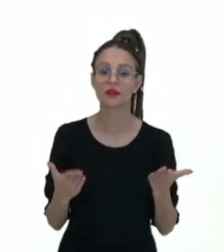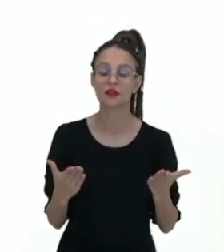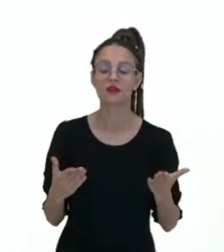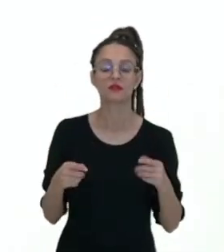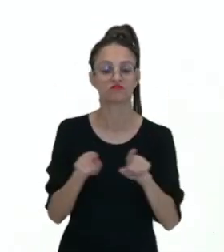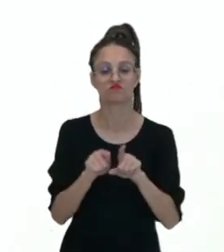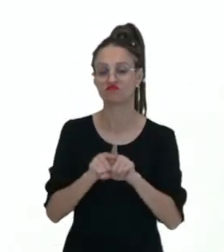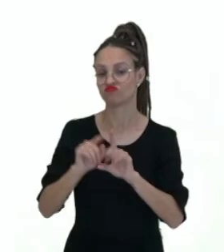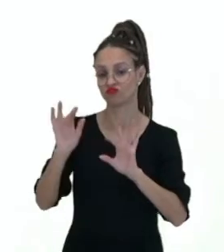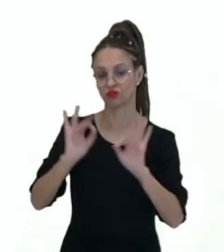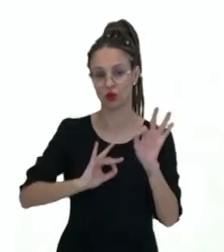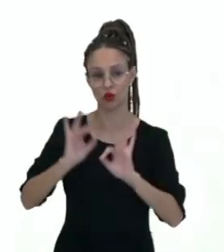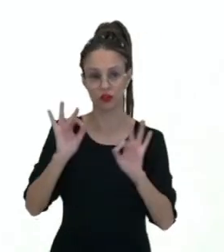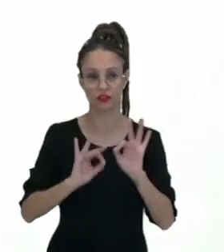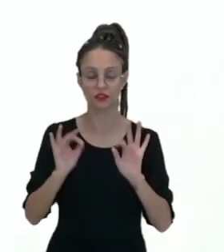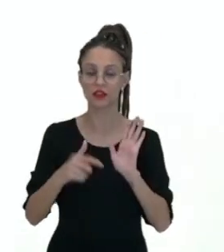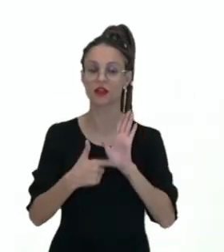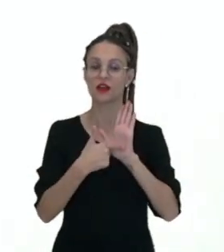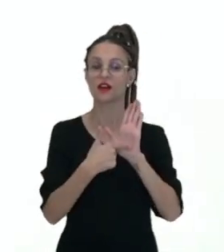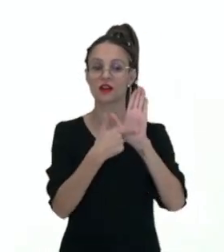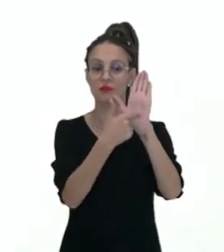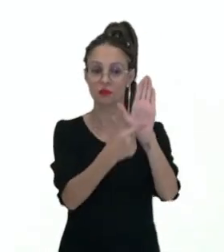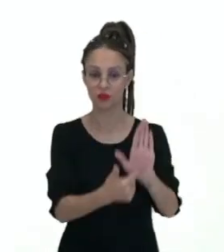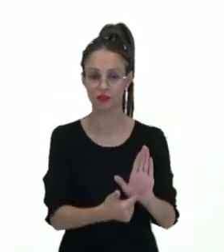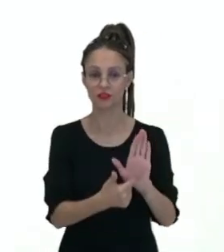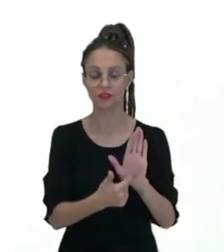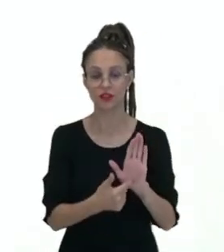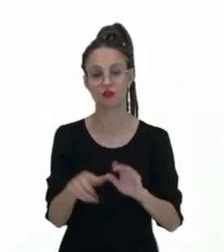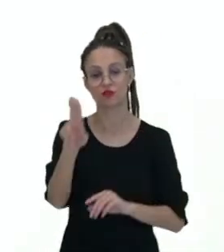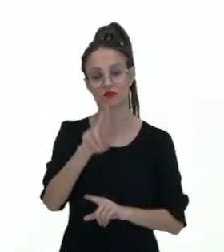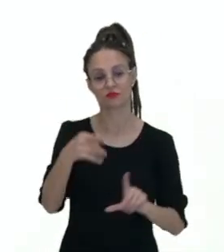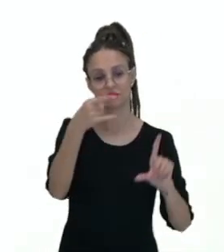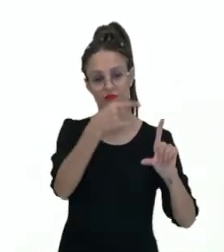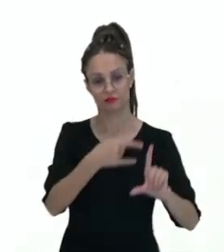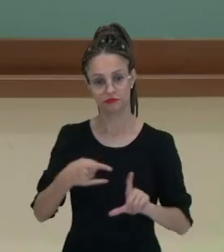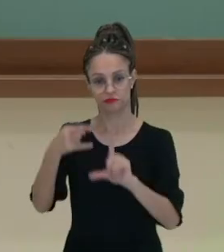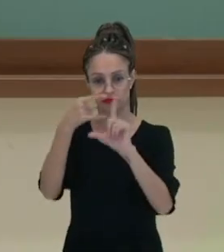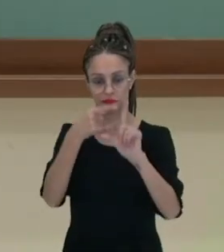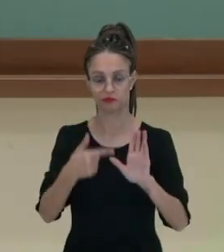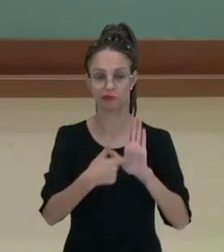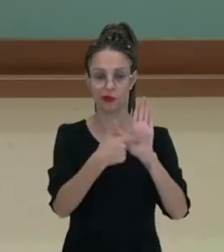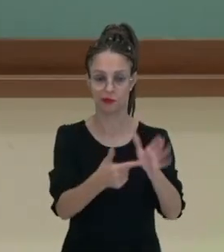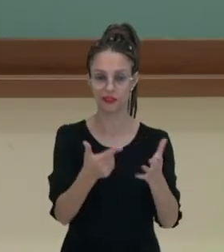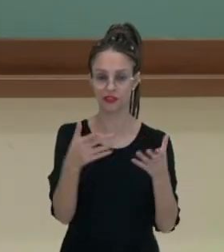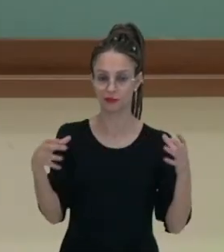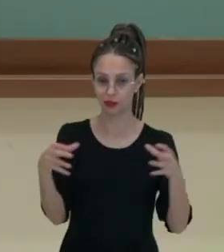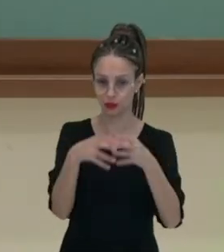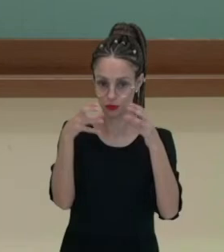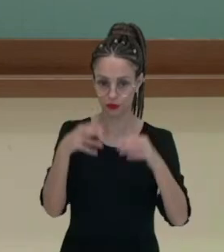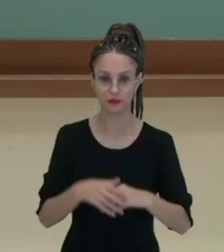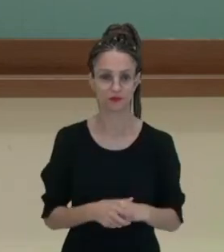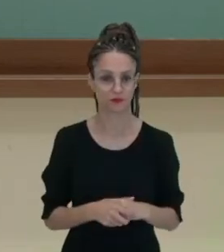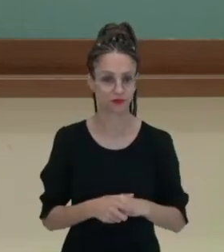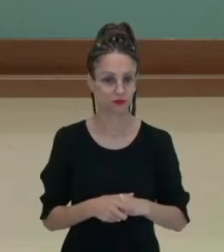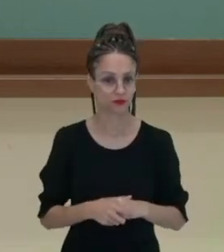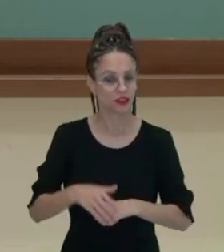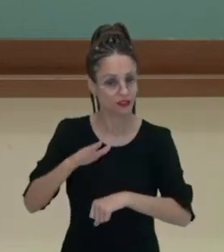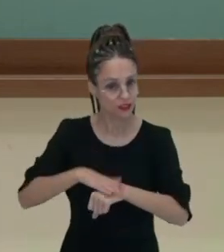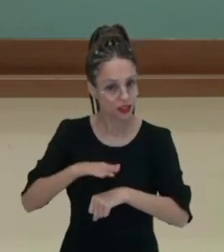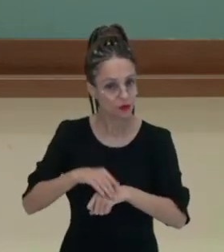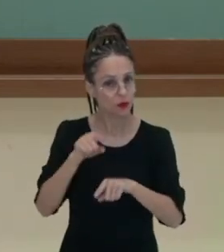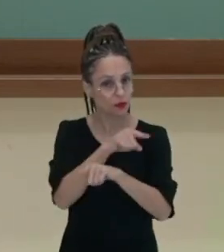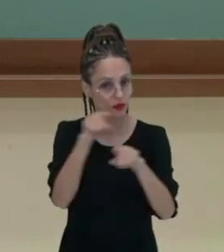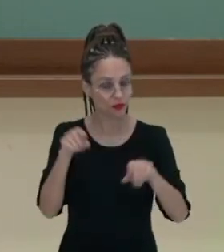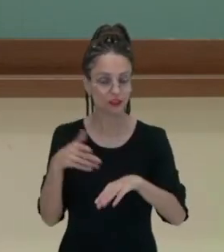se organizar uma exposição via Google Meet para apresentar para toda a turma. Vou te dar um tempinho para